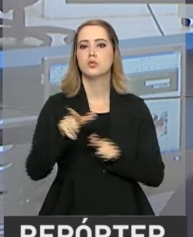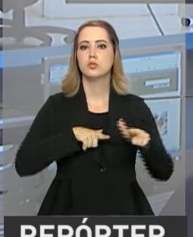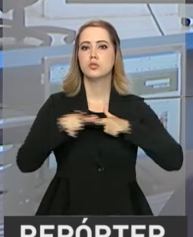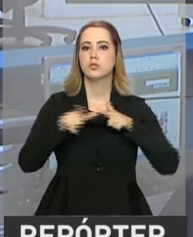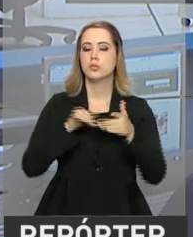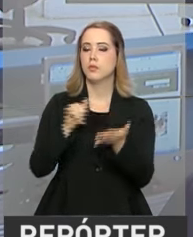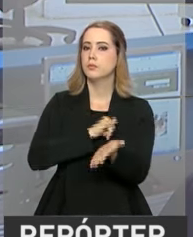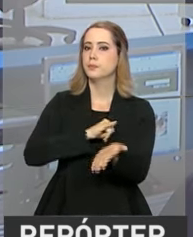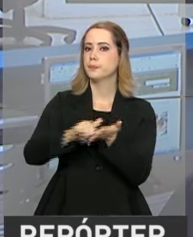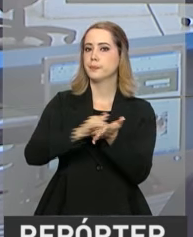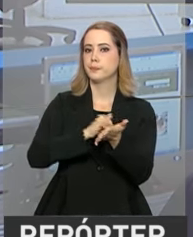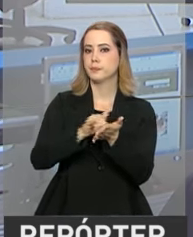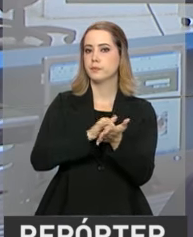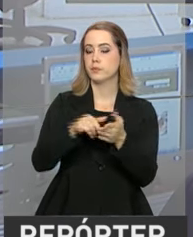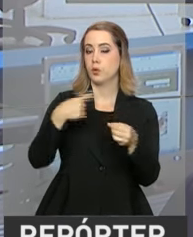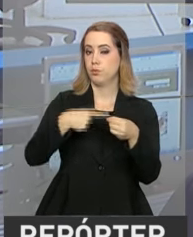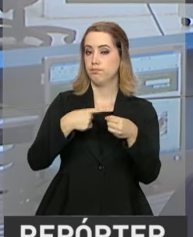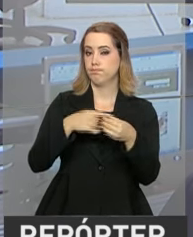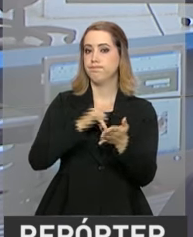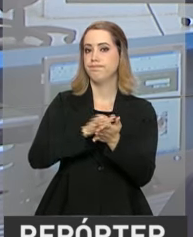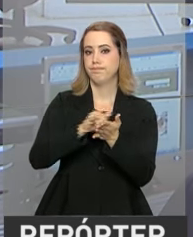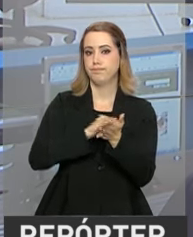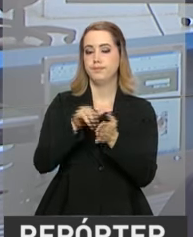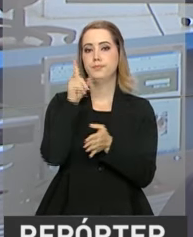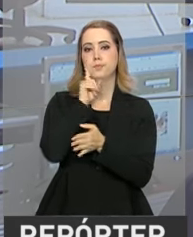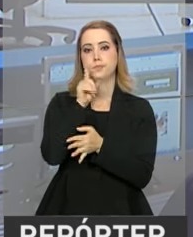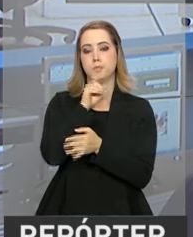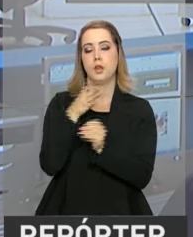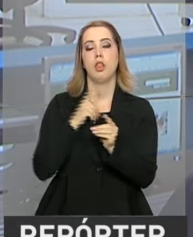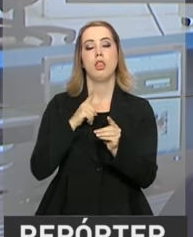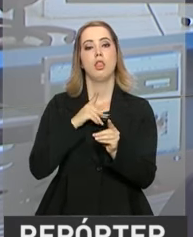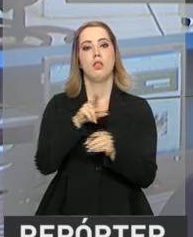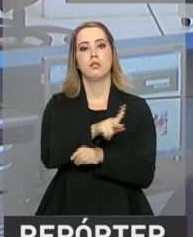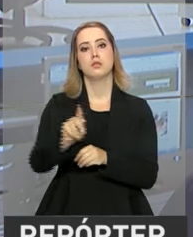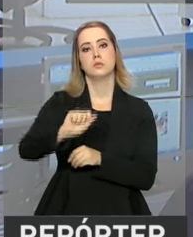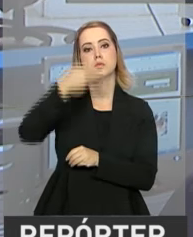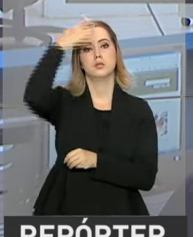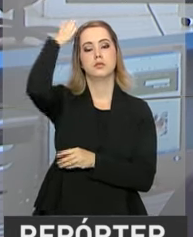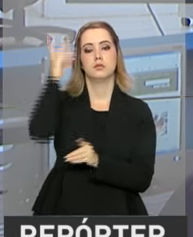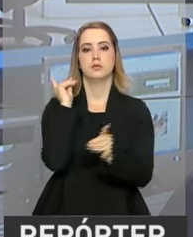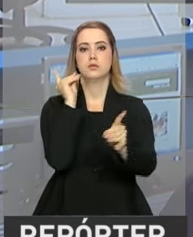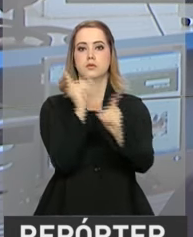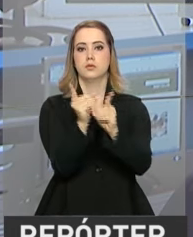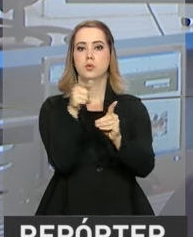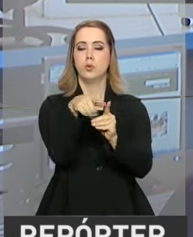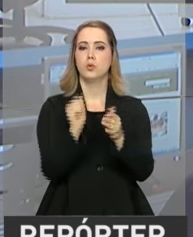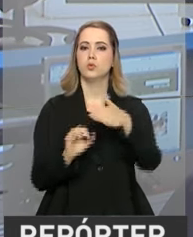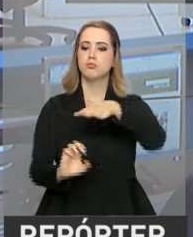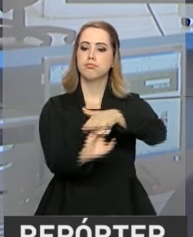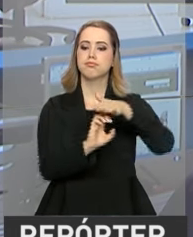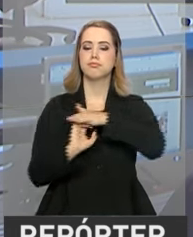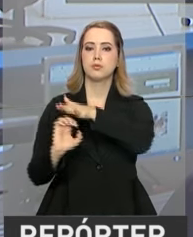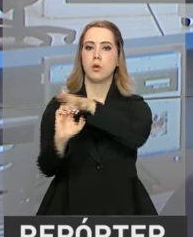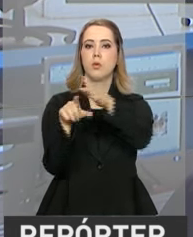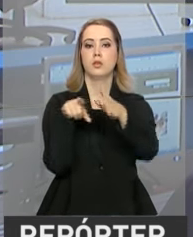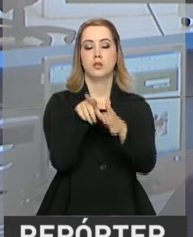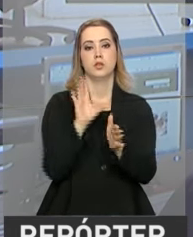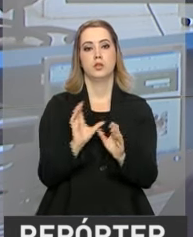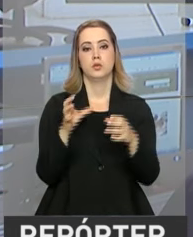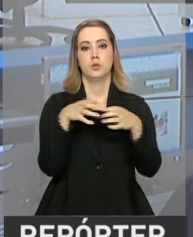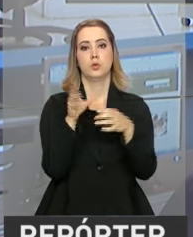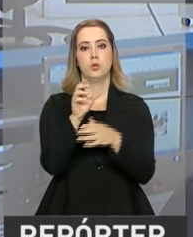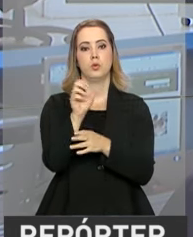de trabalho em Nova York, o presidente Michel Temer teve um encontro com investidores estrangeiros e brasileiros. Na reunião promovida pelo Conselho das